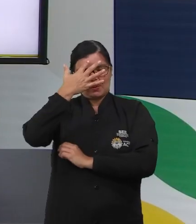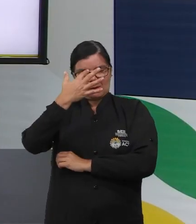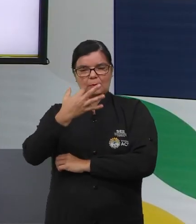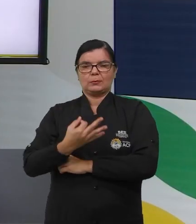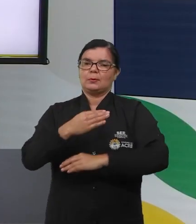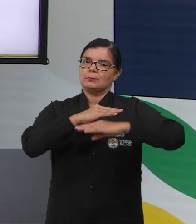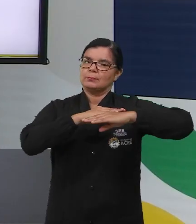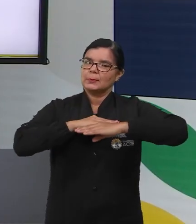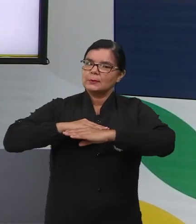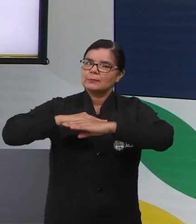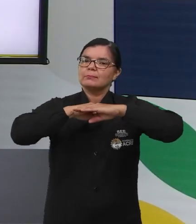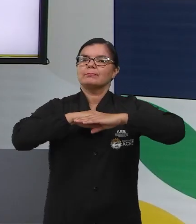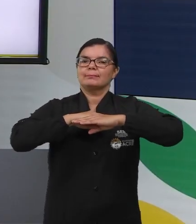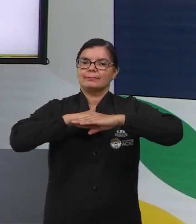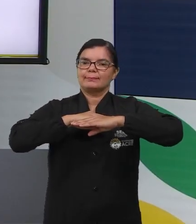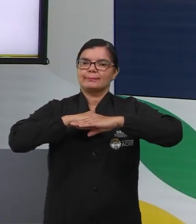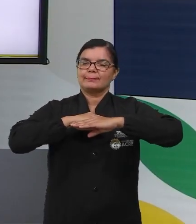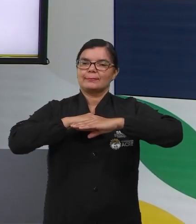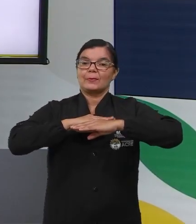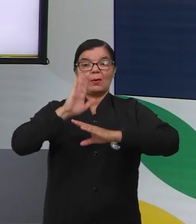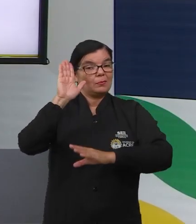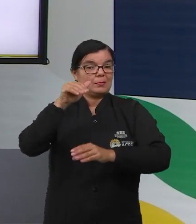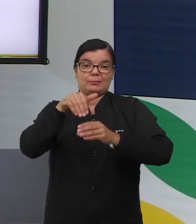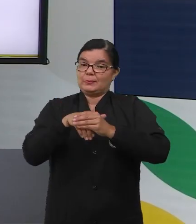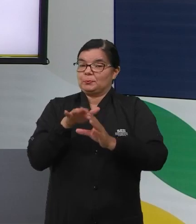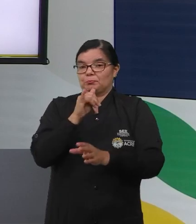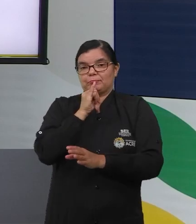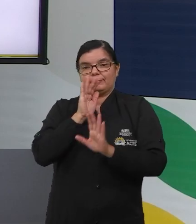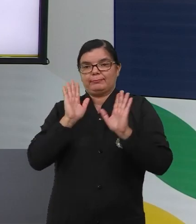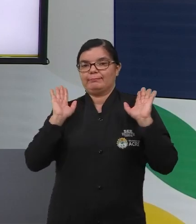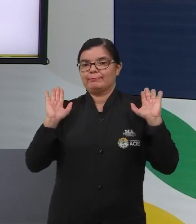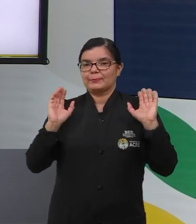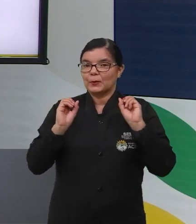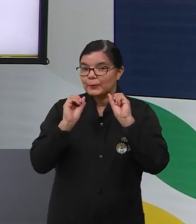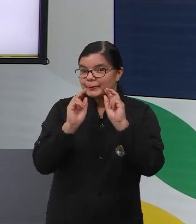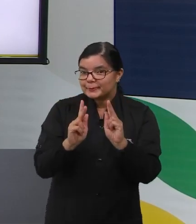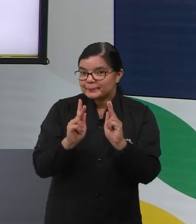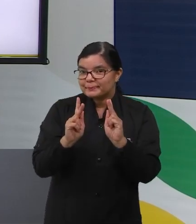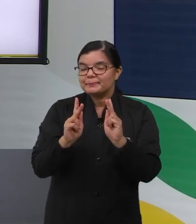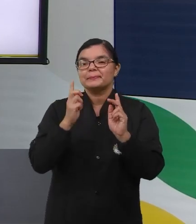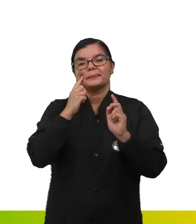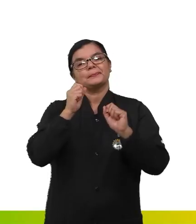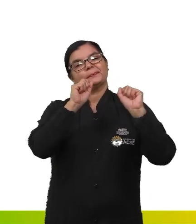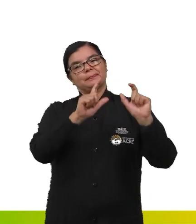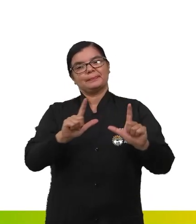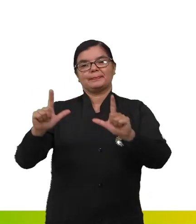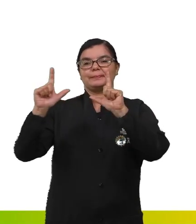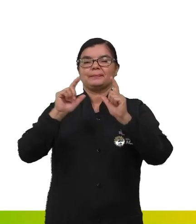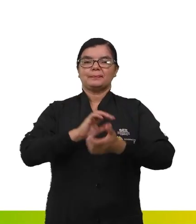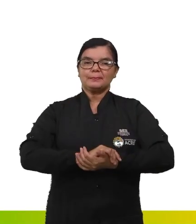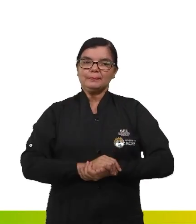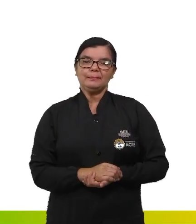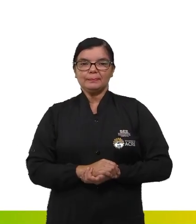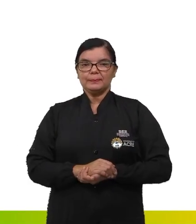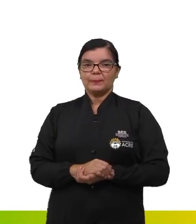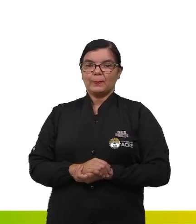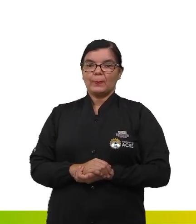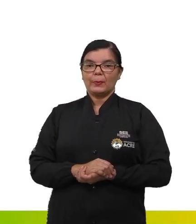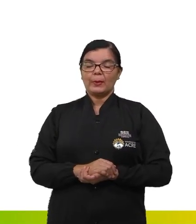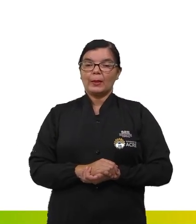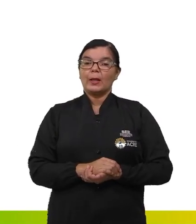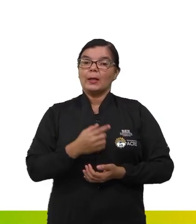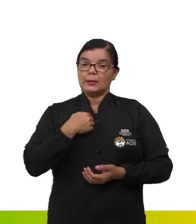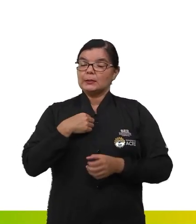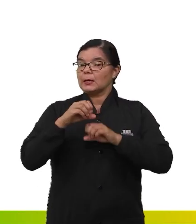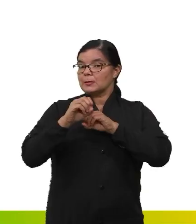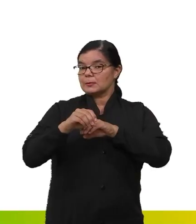mais igualitária, através do voto, por exemplo. Ok? Então, vamos avançar. Aqui, ó,